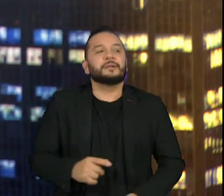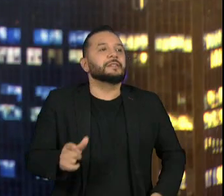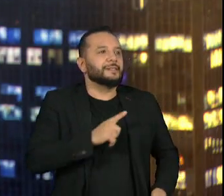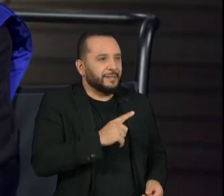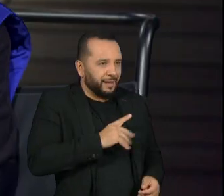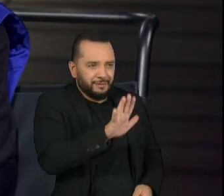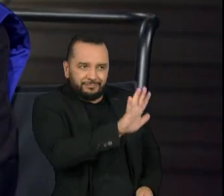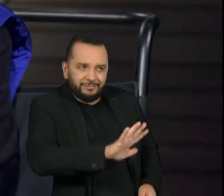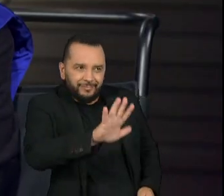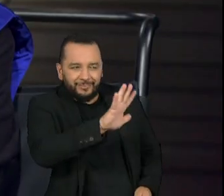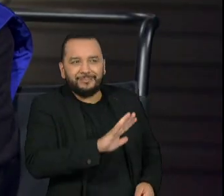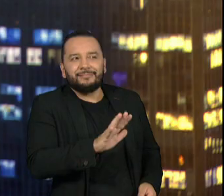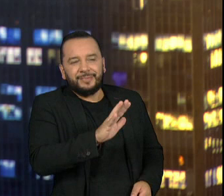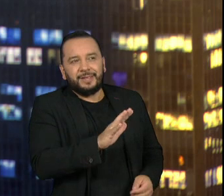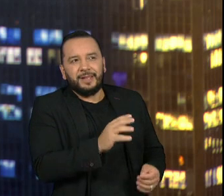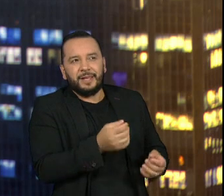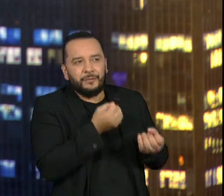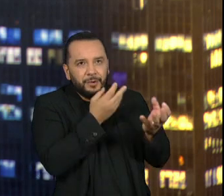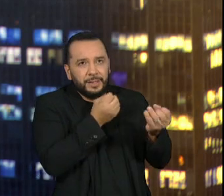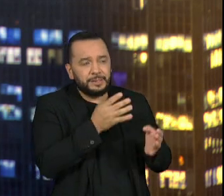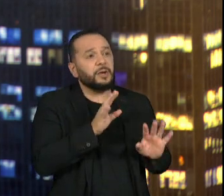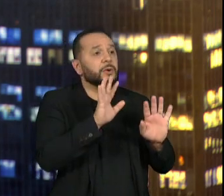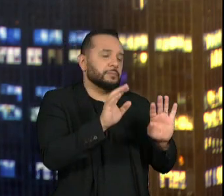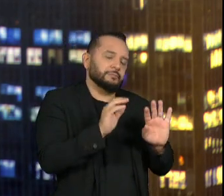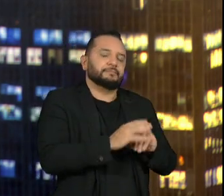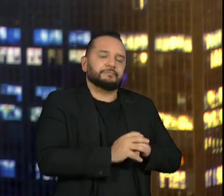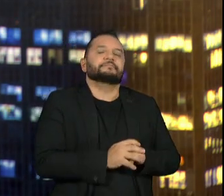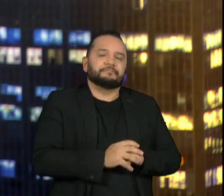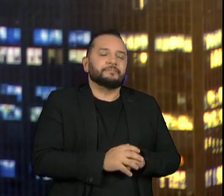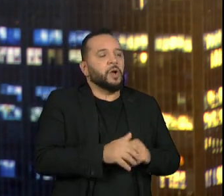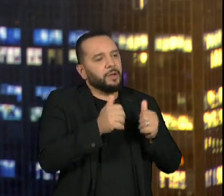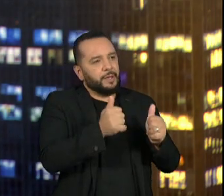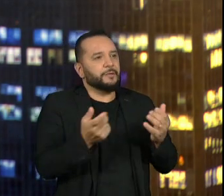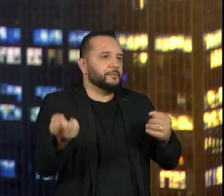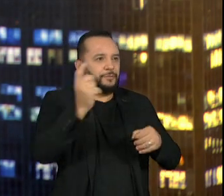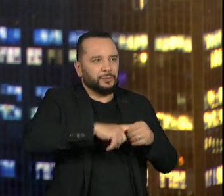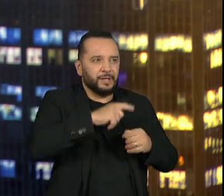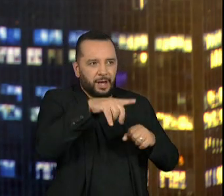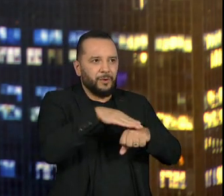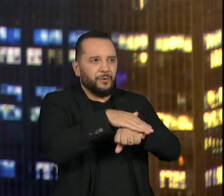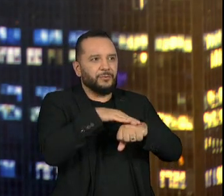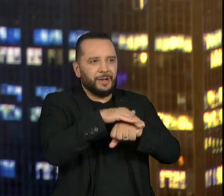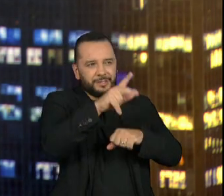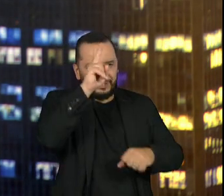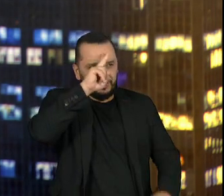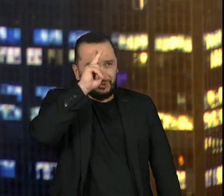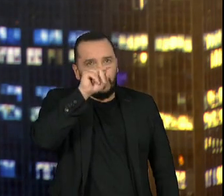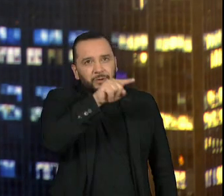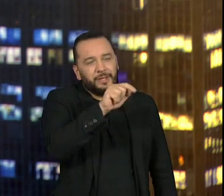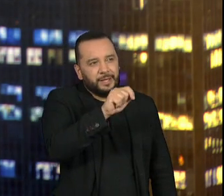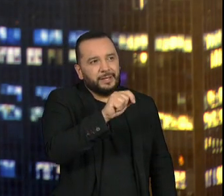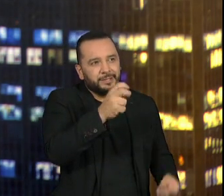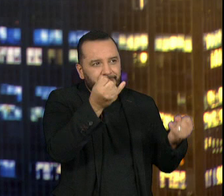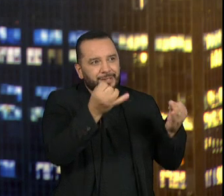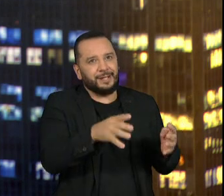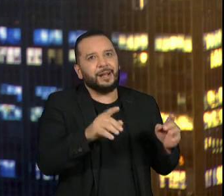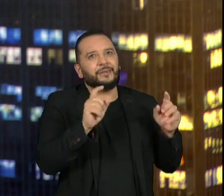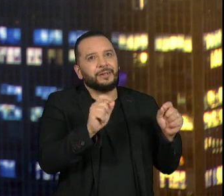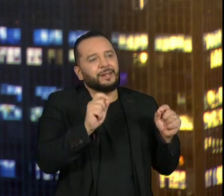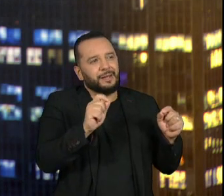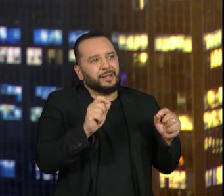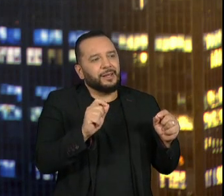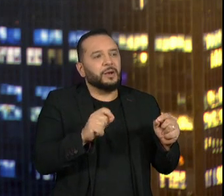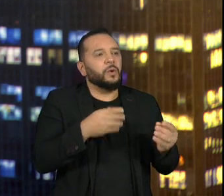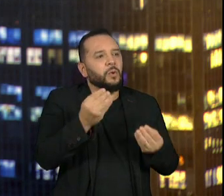sempre, né? Bom, vamos ilustrar um pouquinho nossa conversa, né? Para voltar um pouquinho aí nessa história. Nós vamos falar aqui da divisão